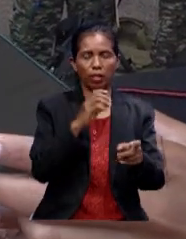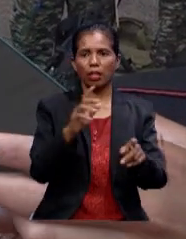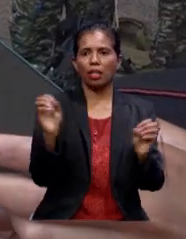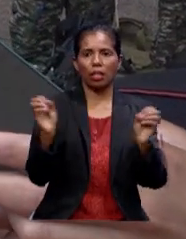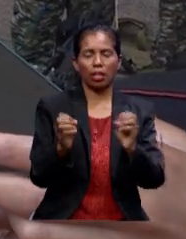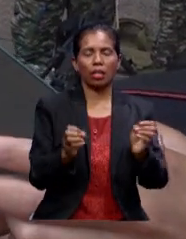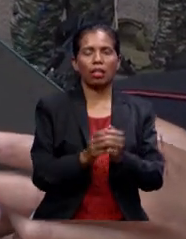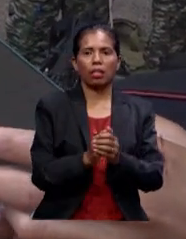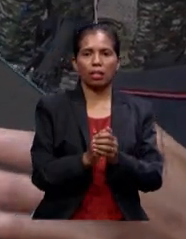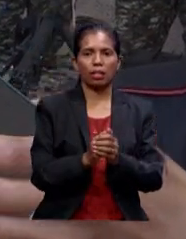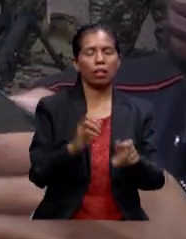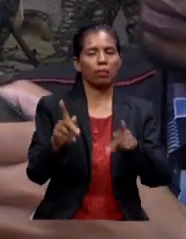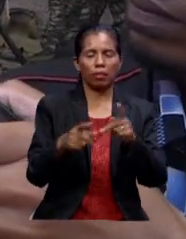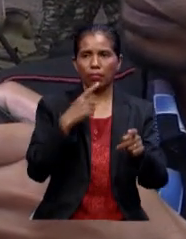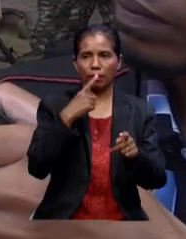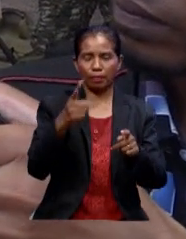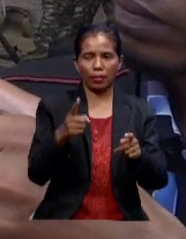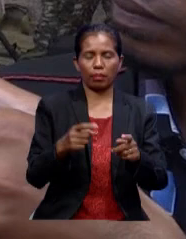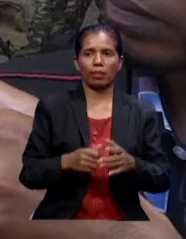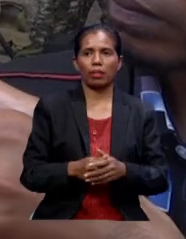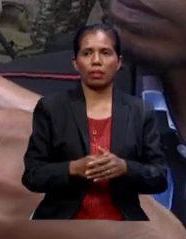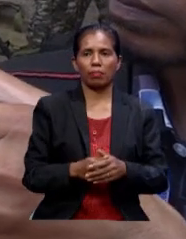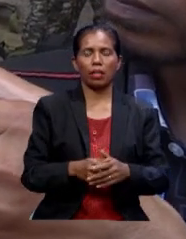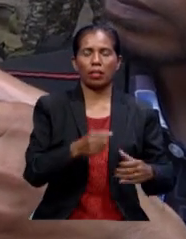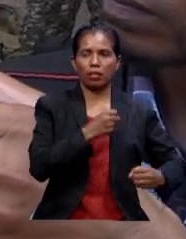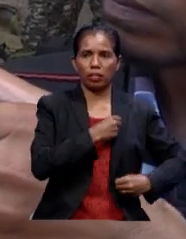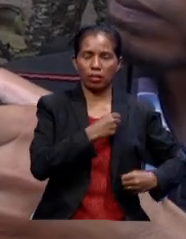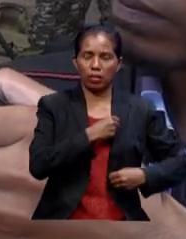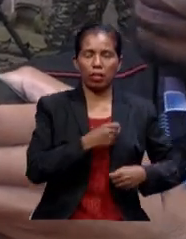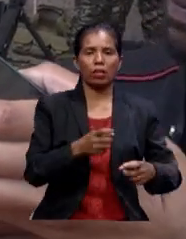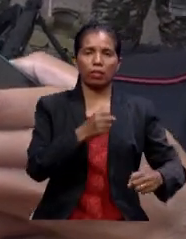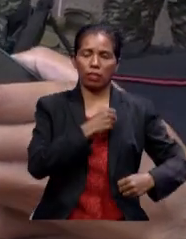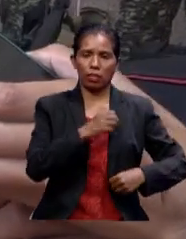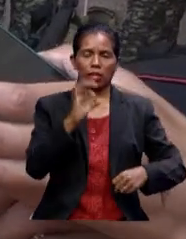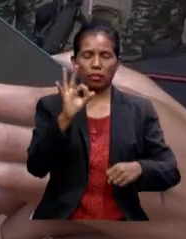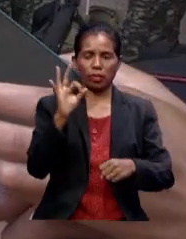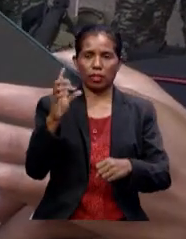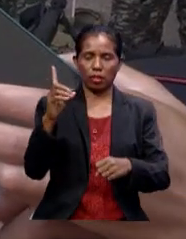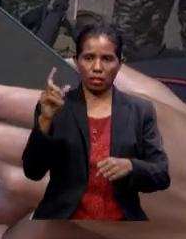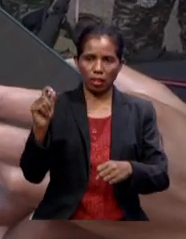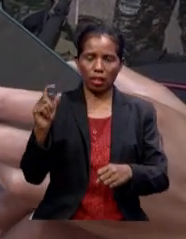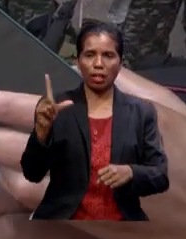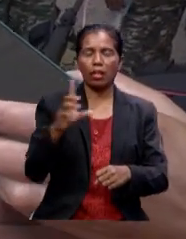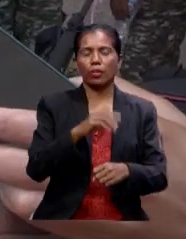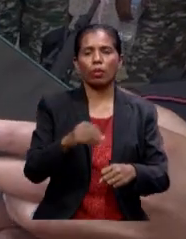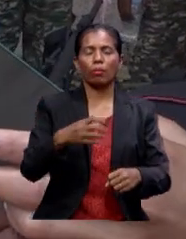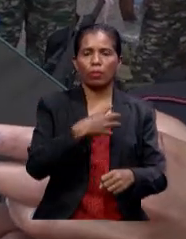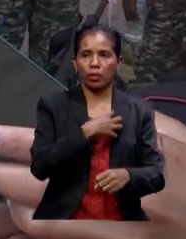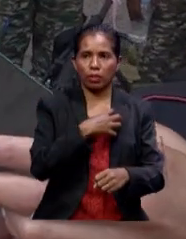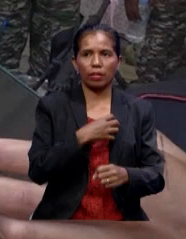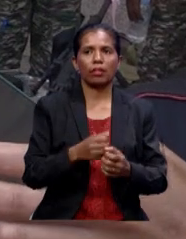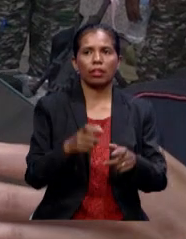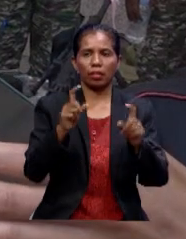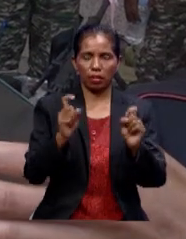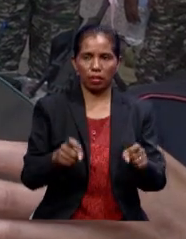Ha? Então tem que ir, né? Ba autoridade competente, ba falente, ba en força dane FDT lo ba policial kan. Quando kair ilegalmente. Tem que